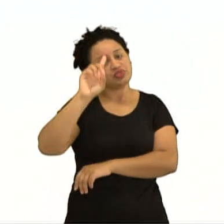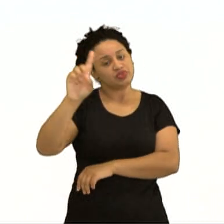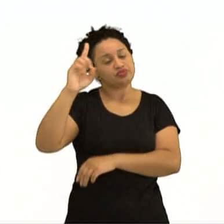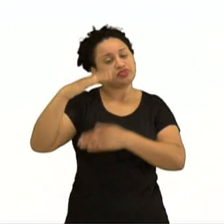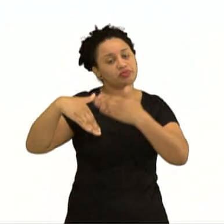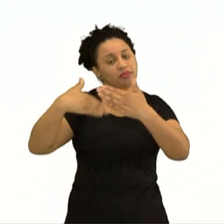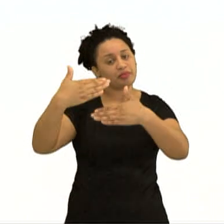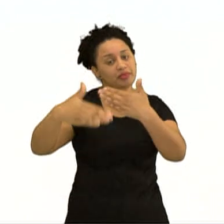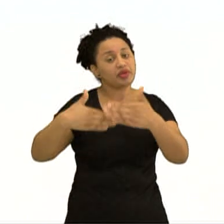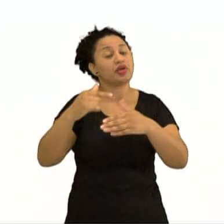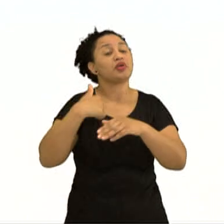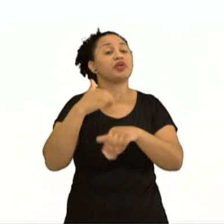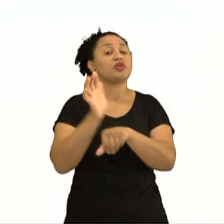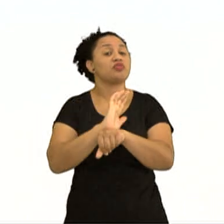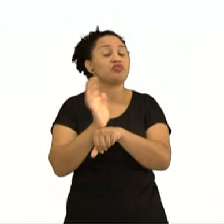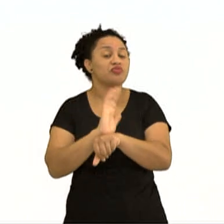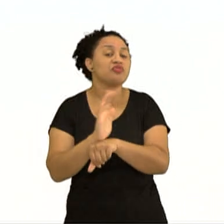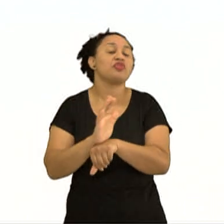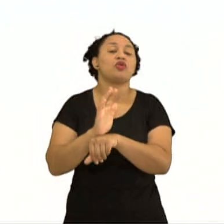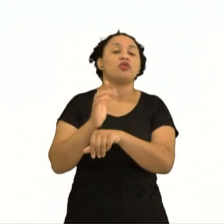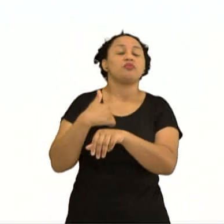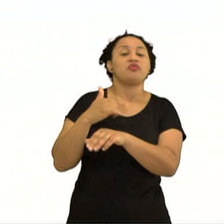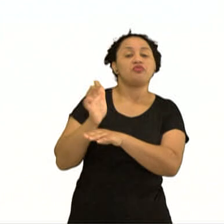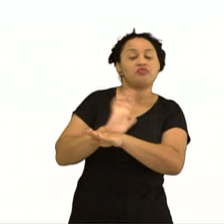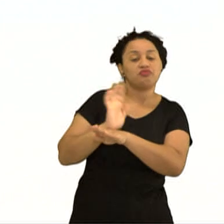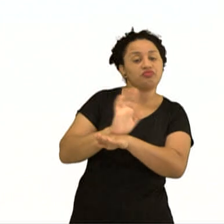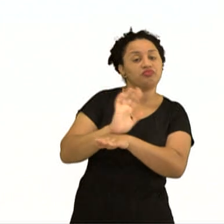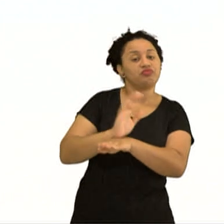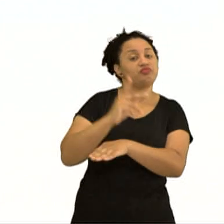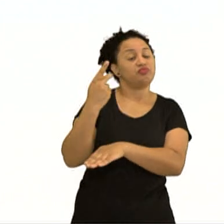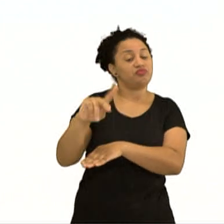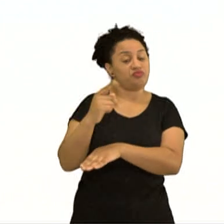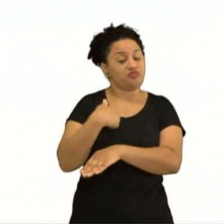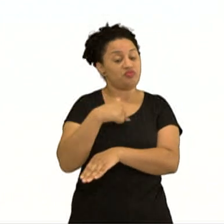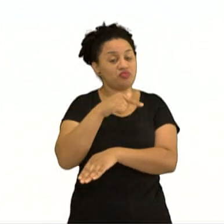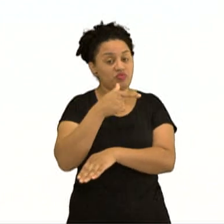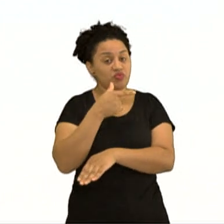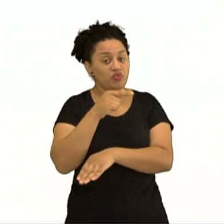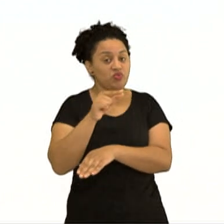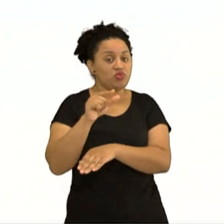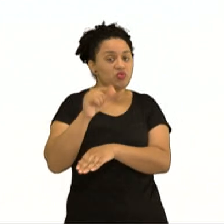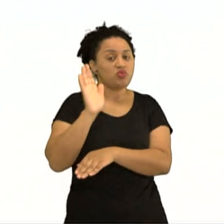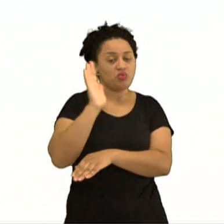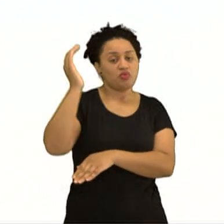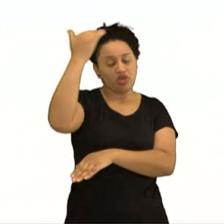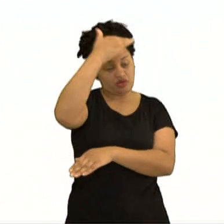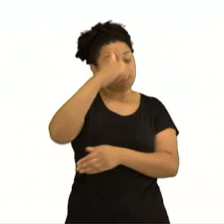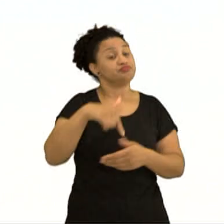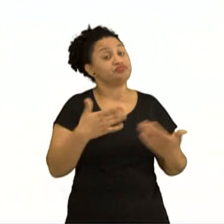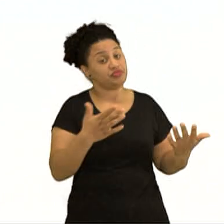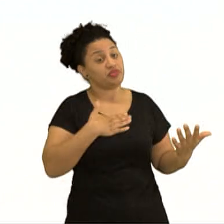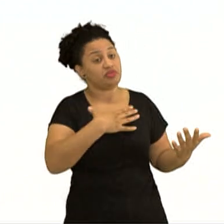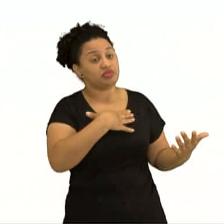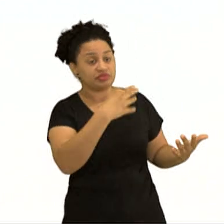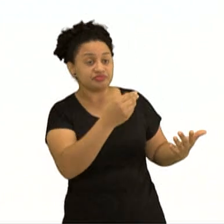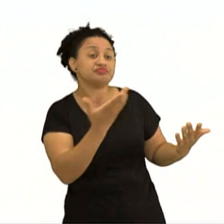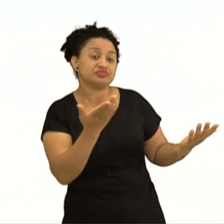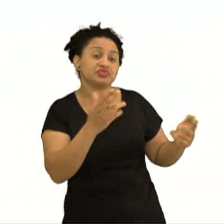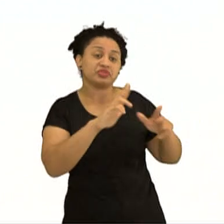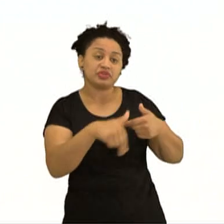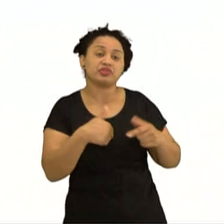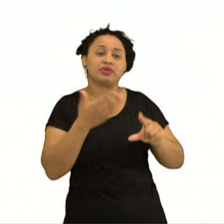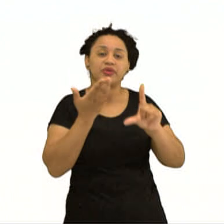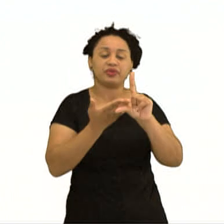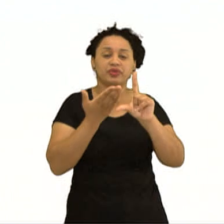e filmes com o rei. Não deve ser fácil ser meu filho. Não é por acaso que a citação do Google Scholar é